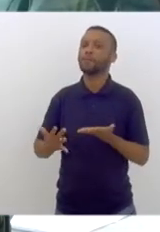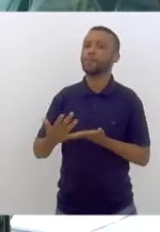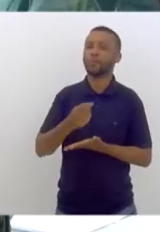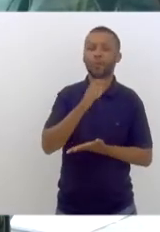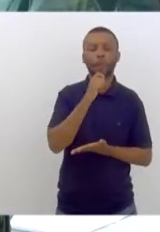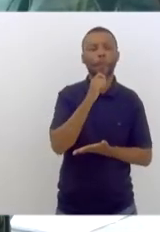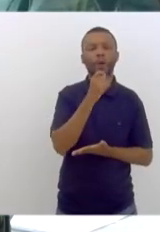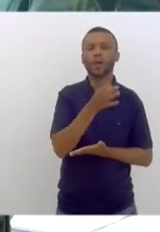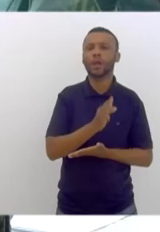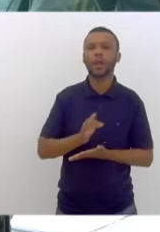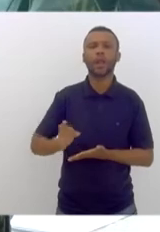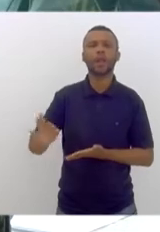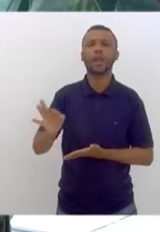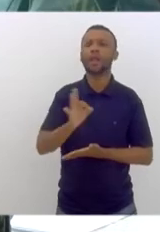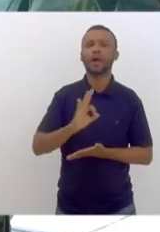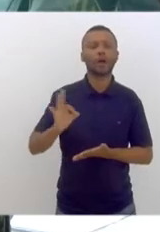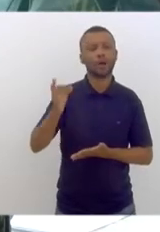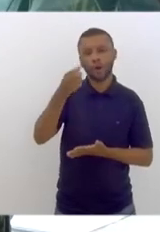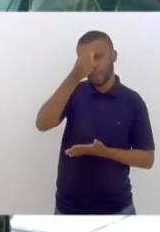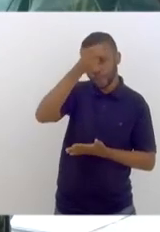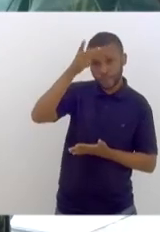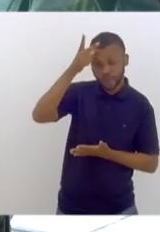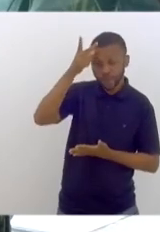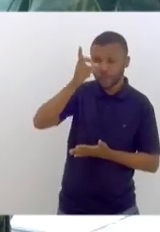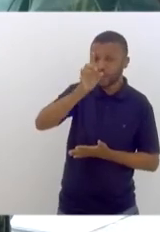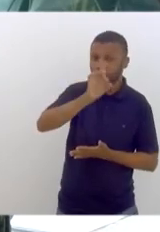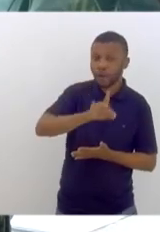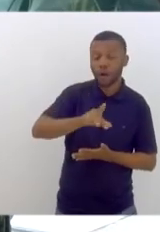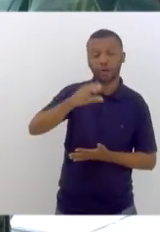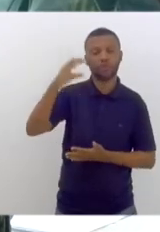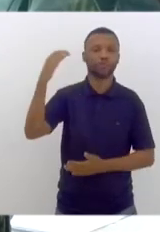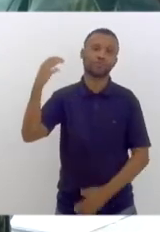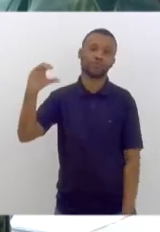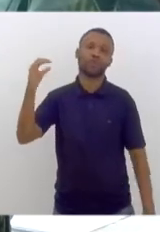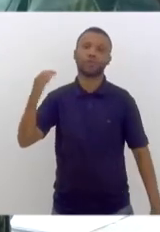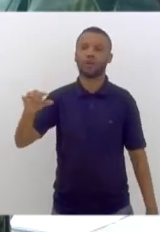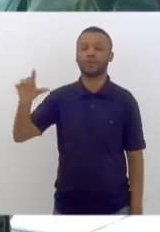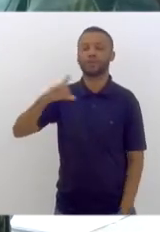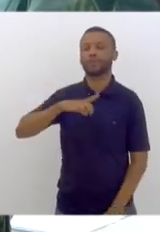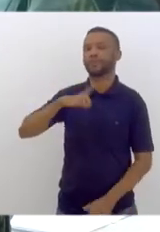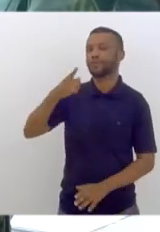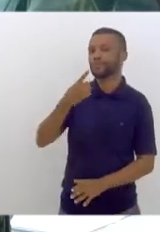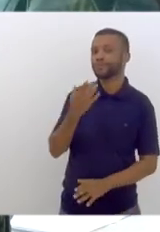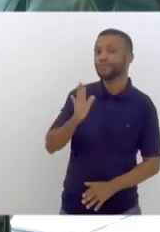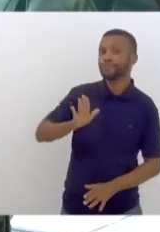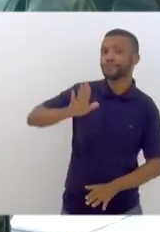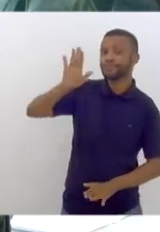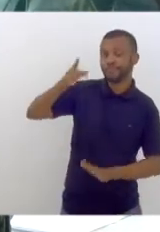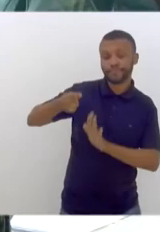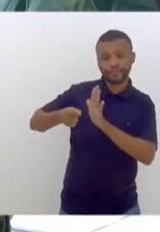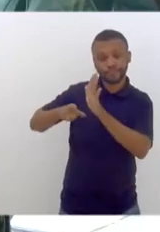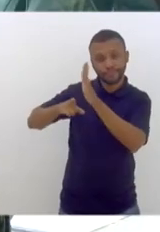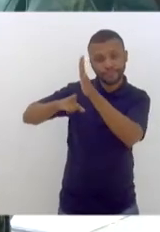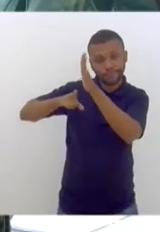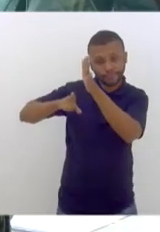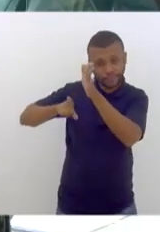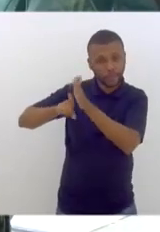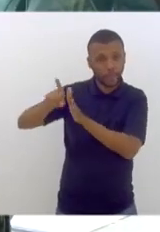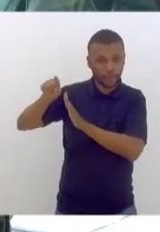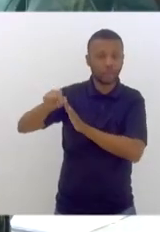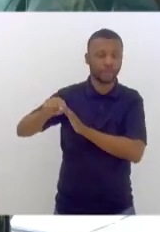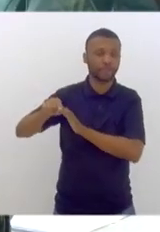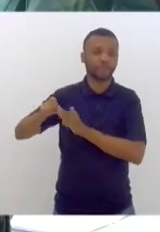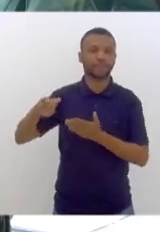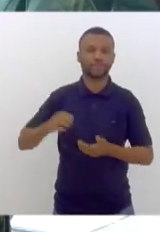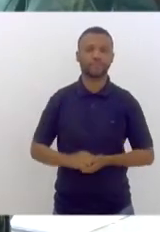outro município, a não ser o de Niterói, né, tinha levantado essa questão.